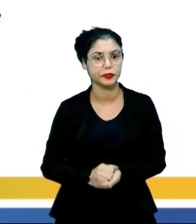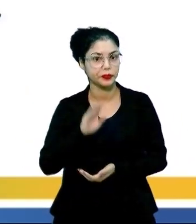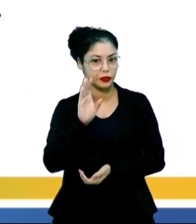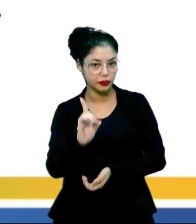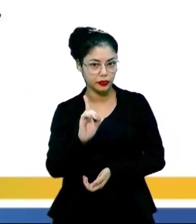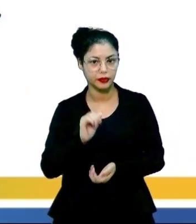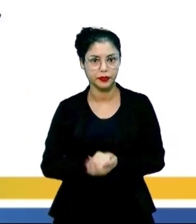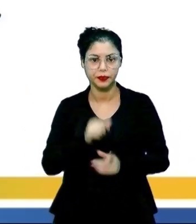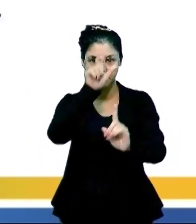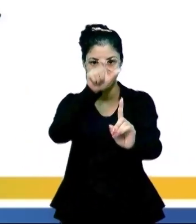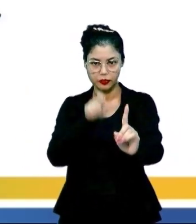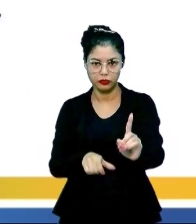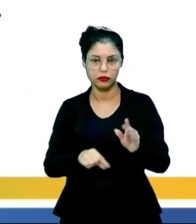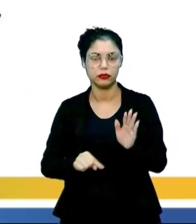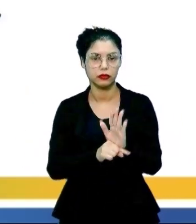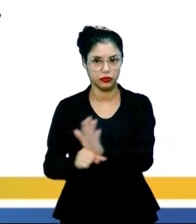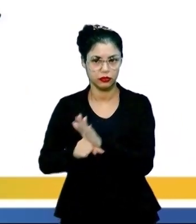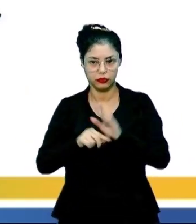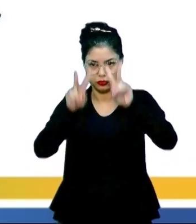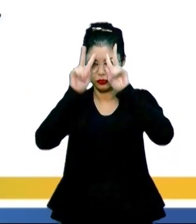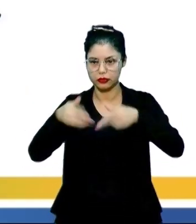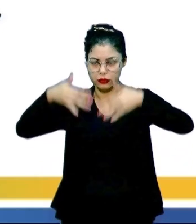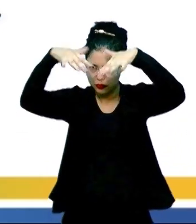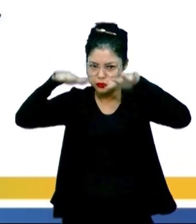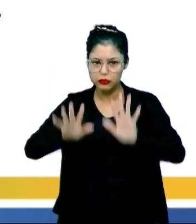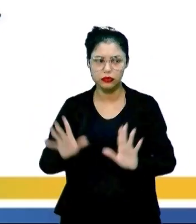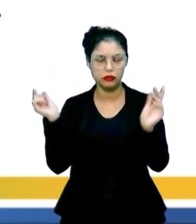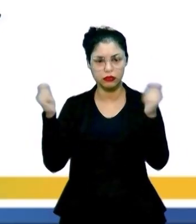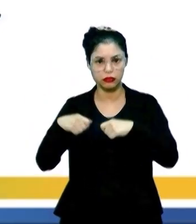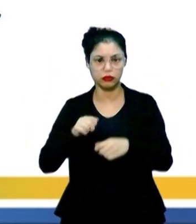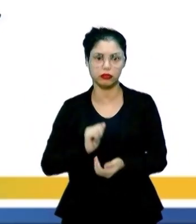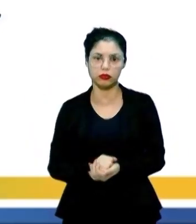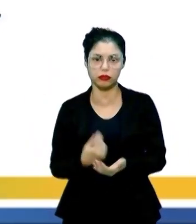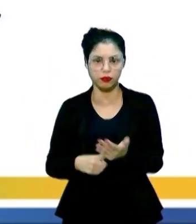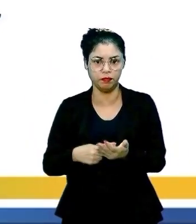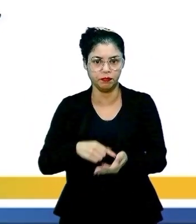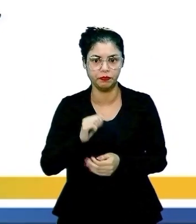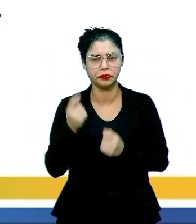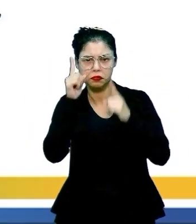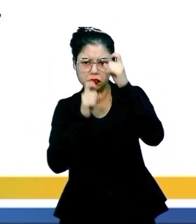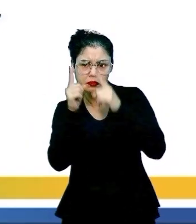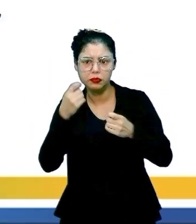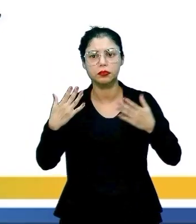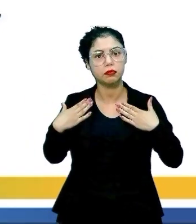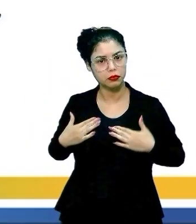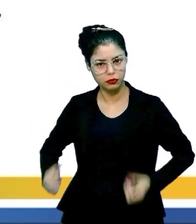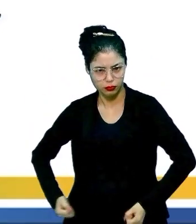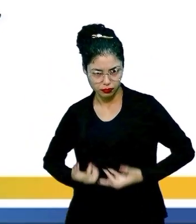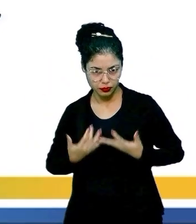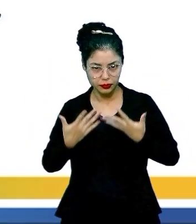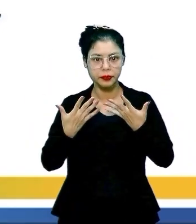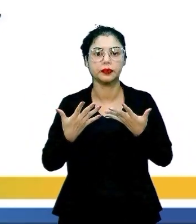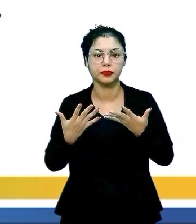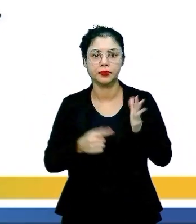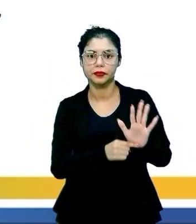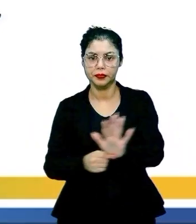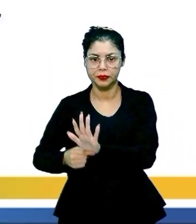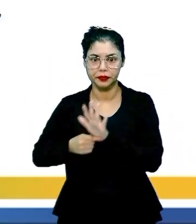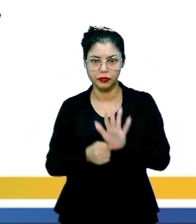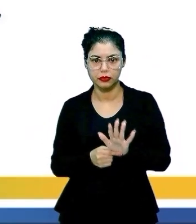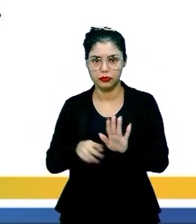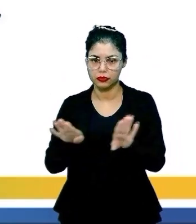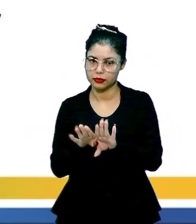D, ele diz que a figura humana é de maneira mais natural possível, considerando sua gestualidade, expressão emocional. E na letra